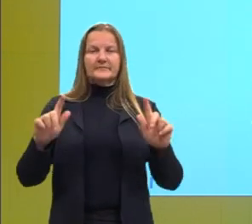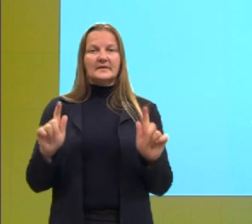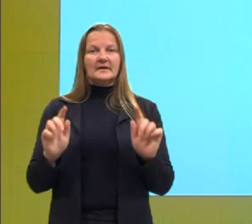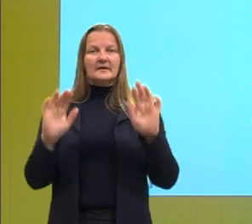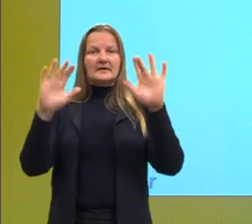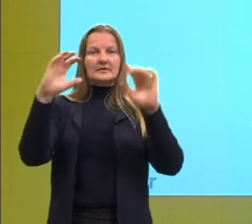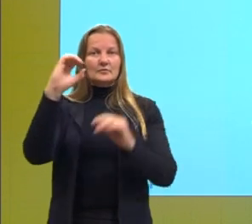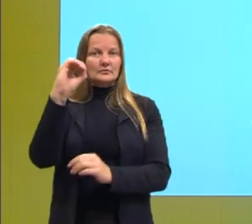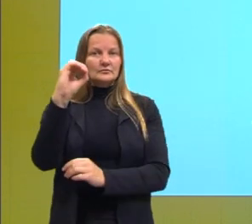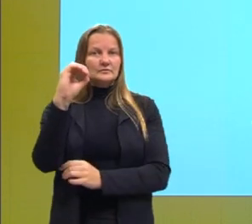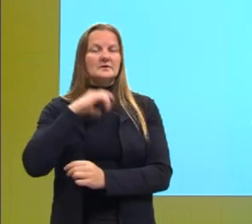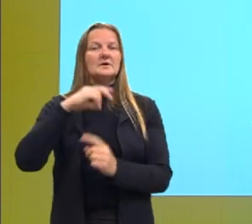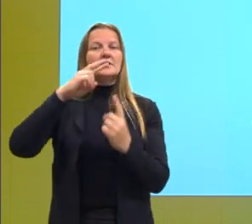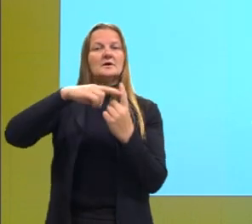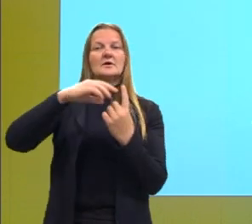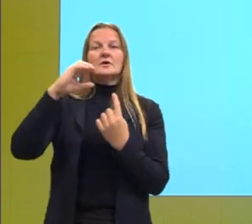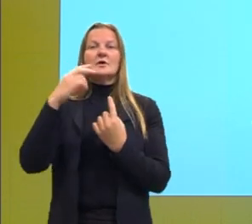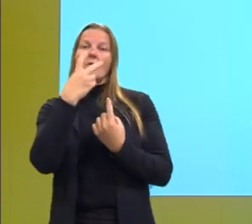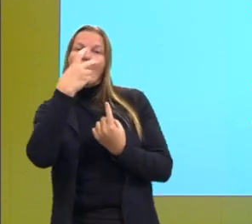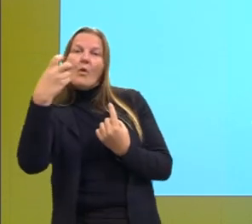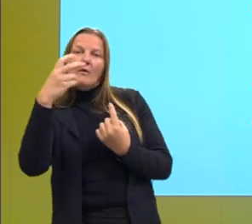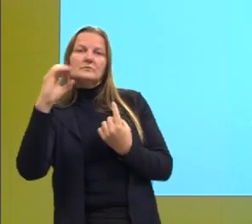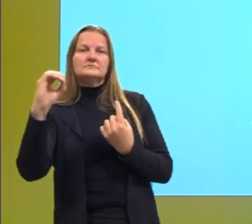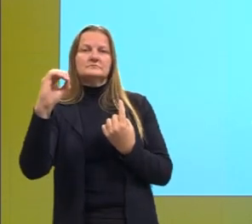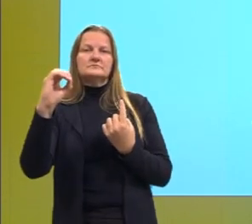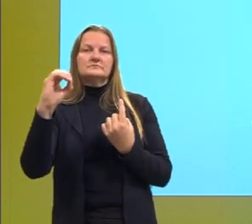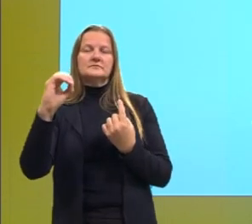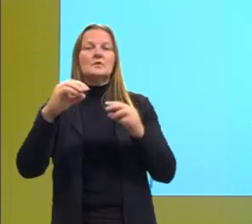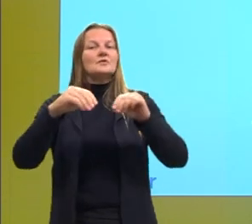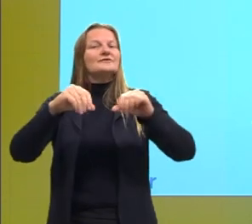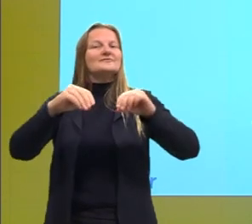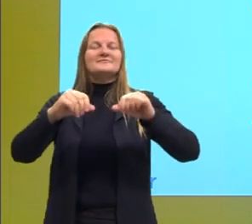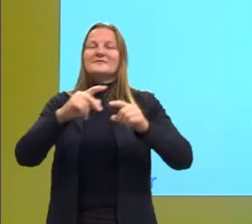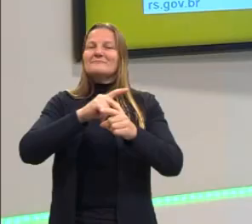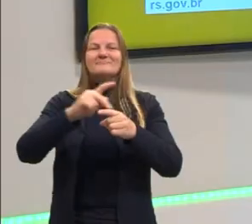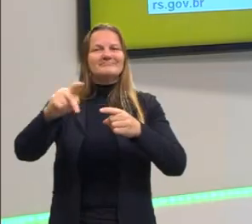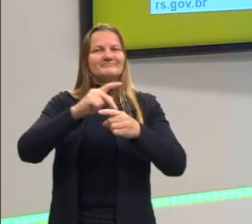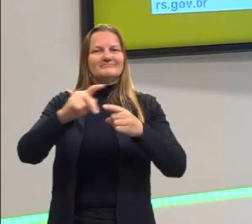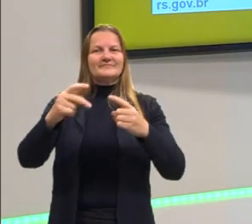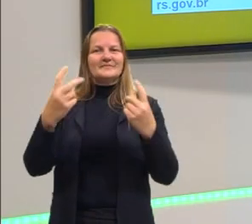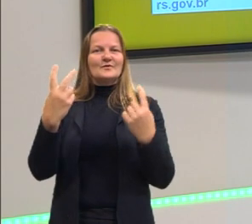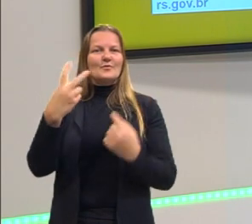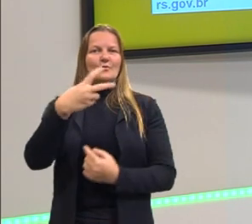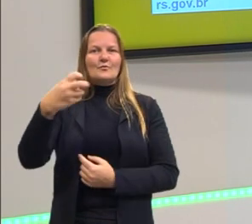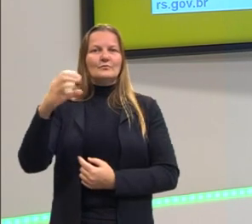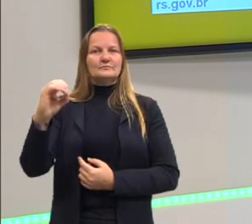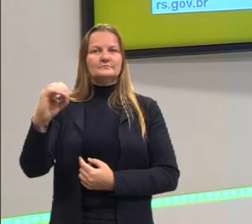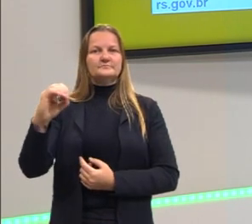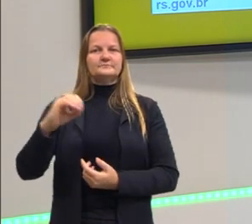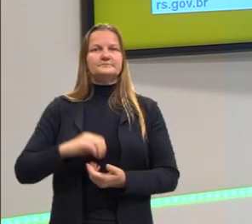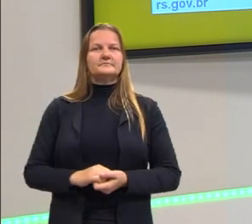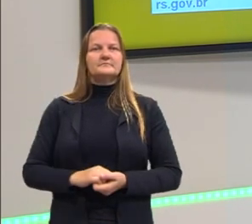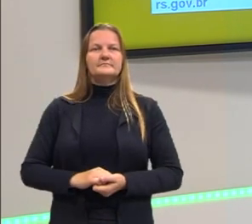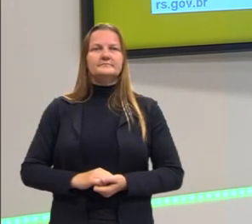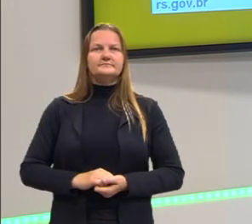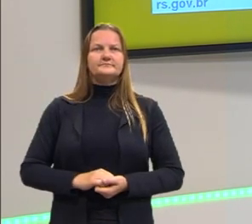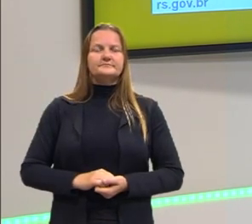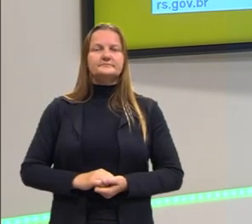o gás oxigênio ele tentou perigosa zero é uma substância simples padrão Elas têm entalpia igual a zero já